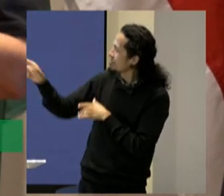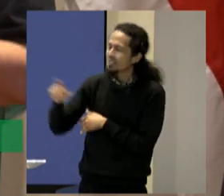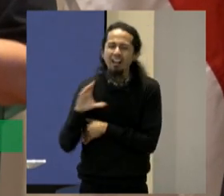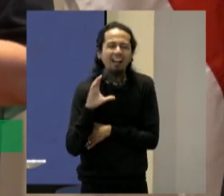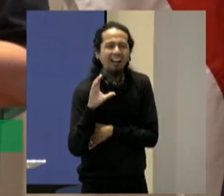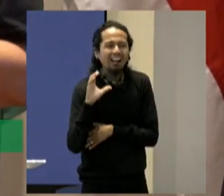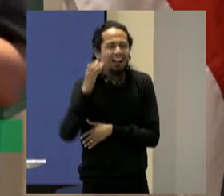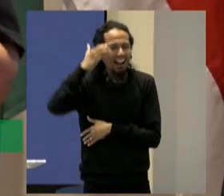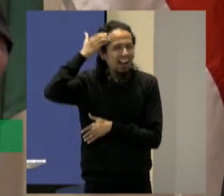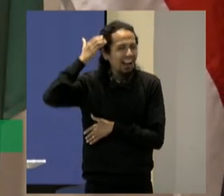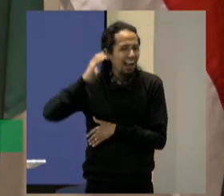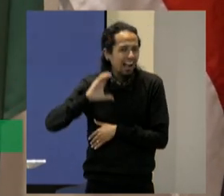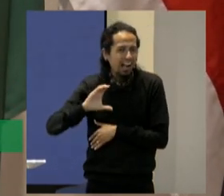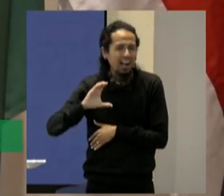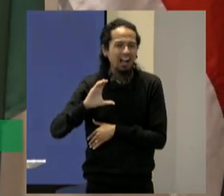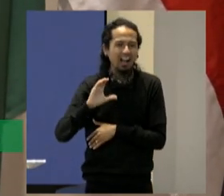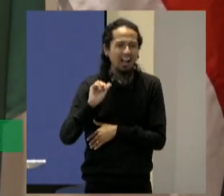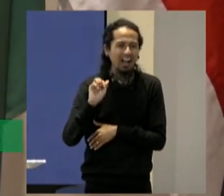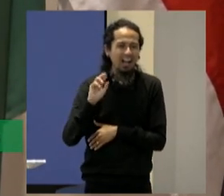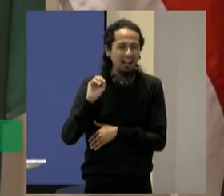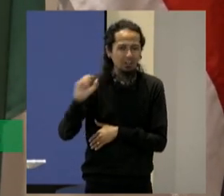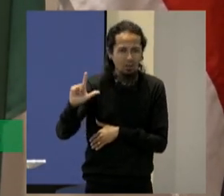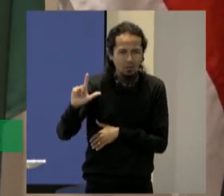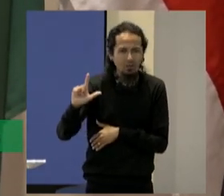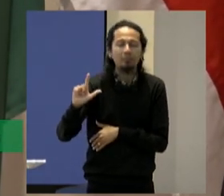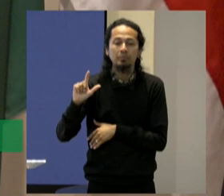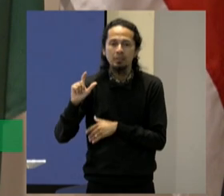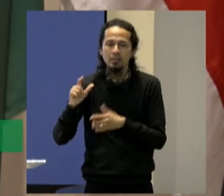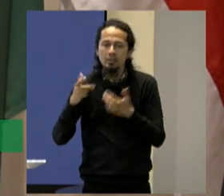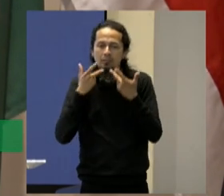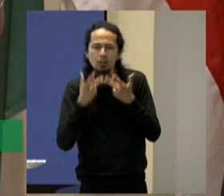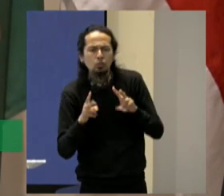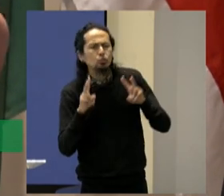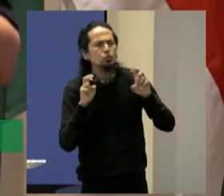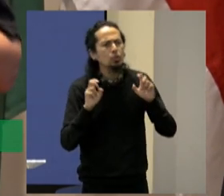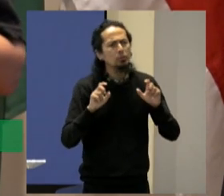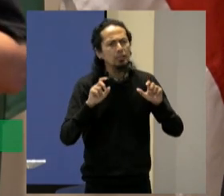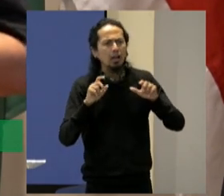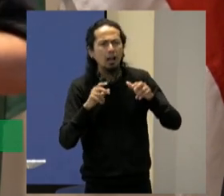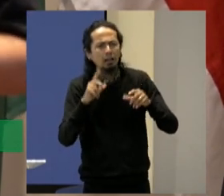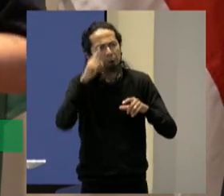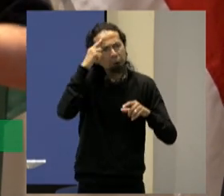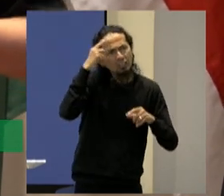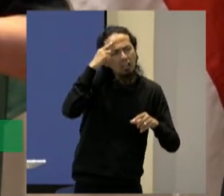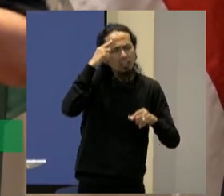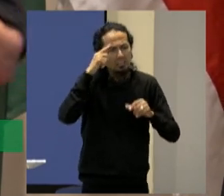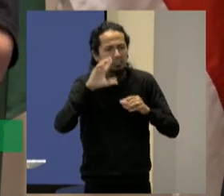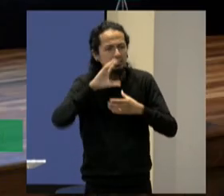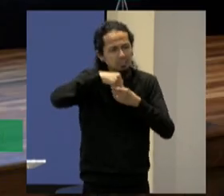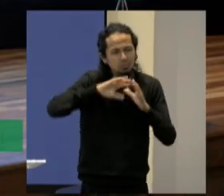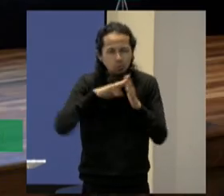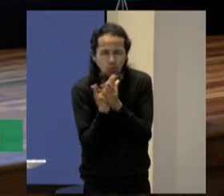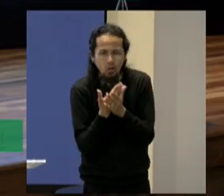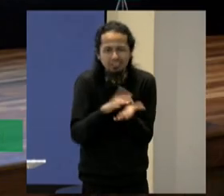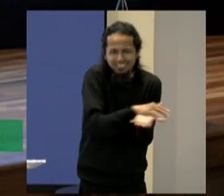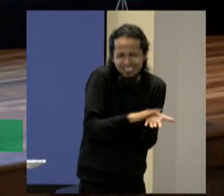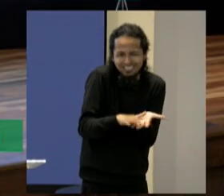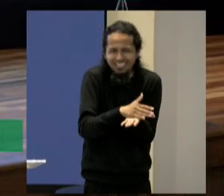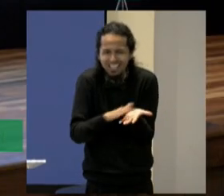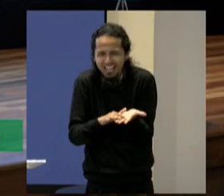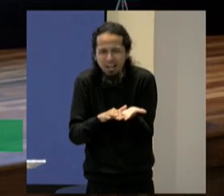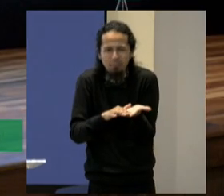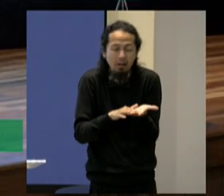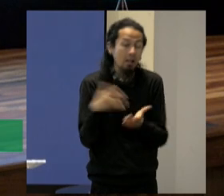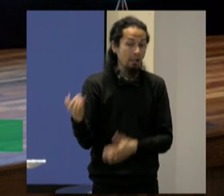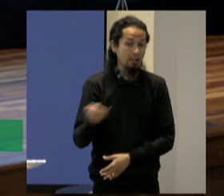nossa cidade, das escolas de samba. E fundamental, a Carol traz para a gente também que a gente tem que estar estudando, né? E